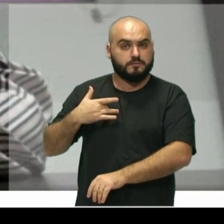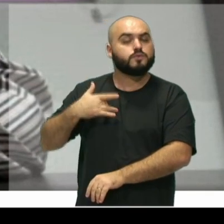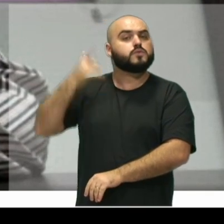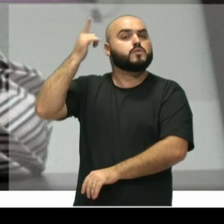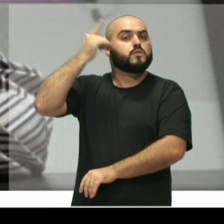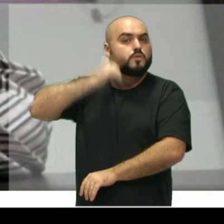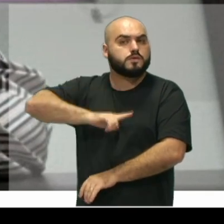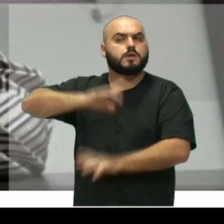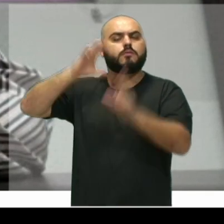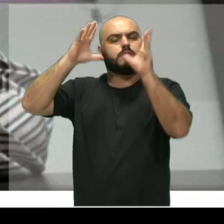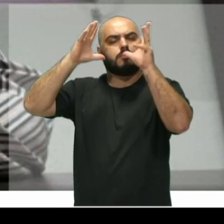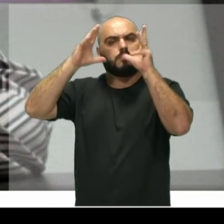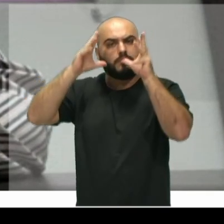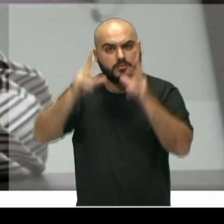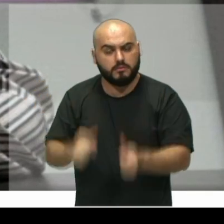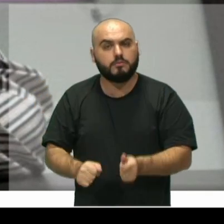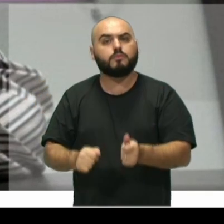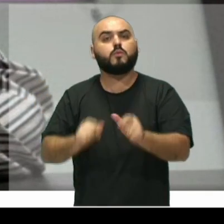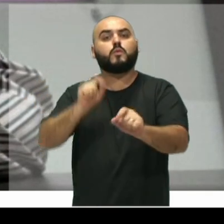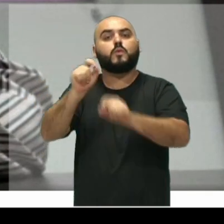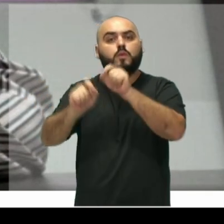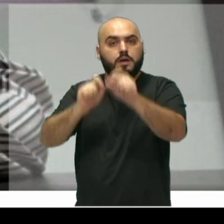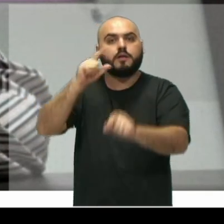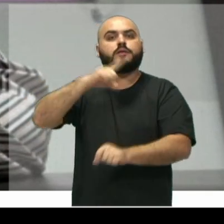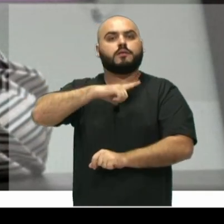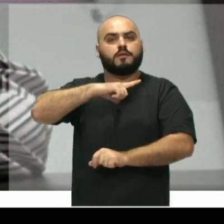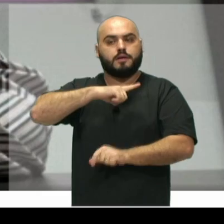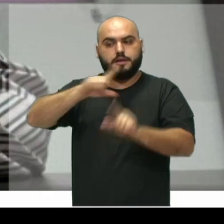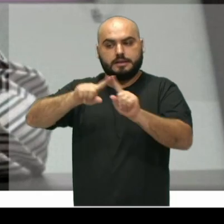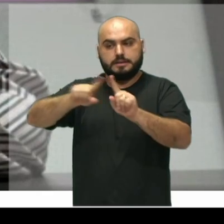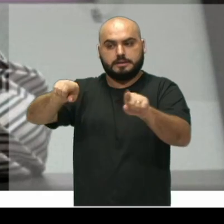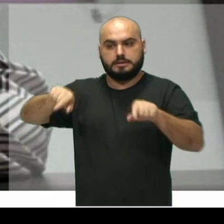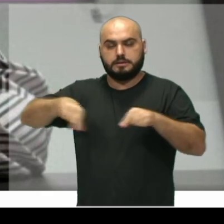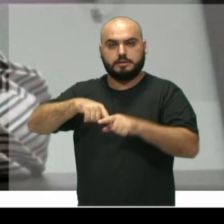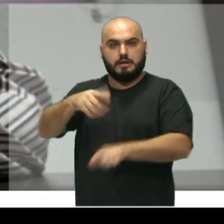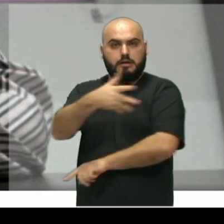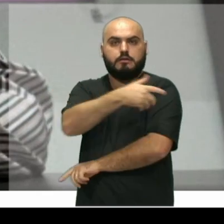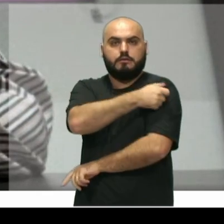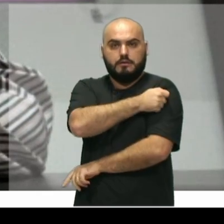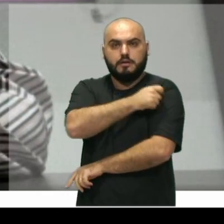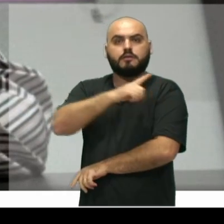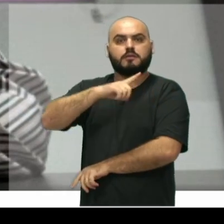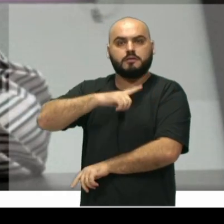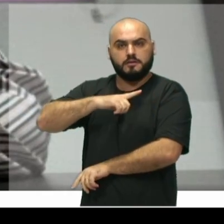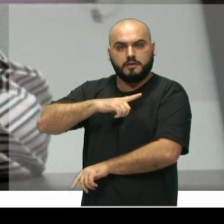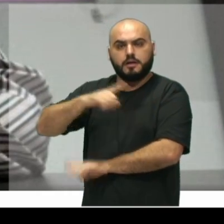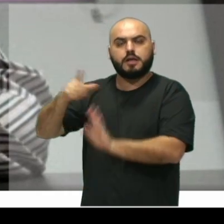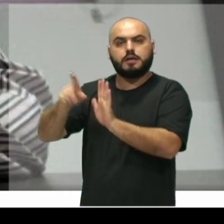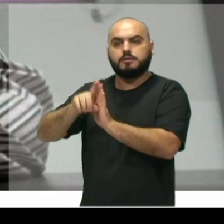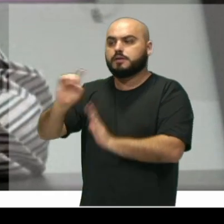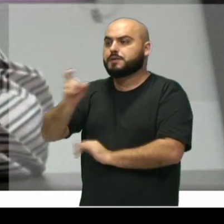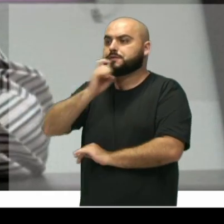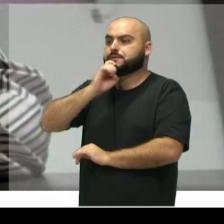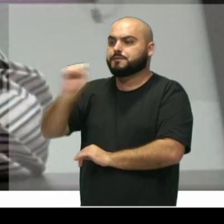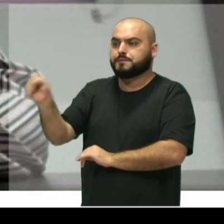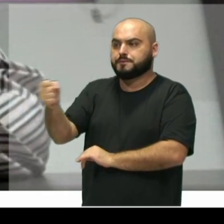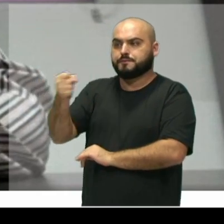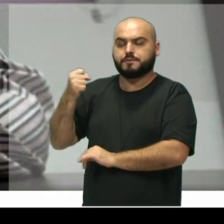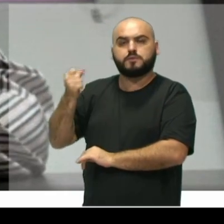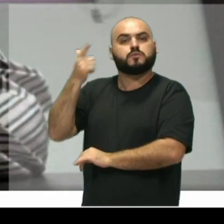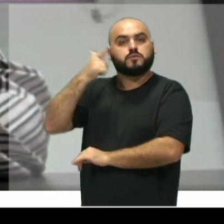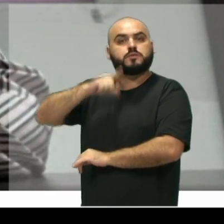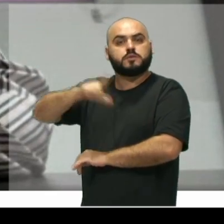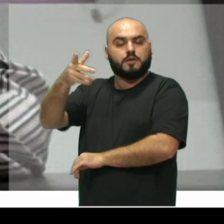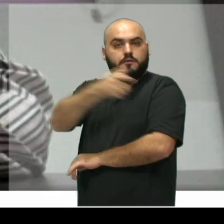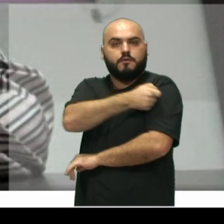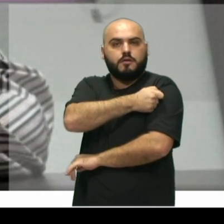estão, tem salas para vacinação, tem os freezers, tem tudo que é adequado para a vacina, e para que